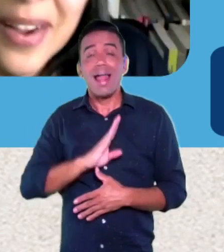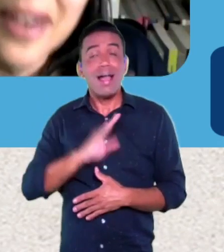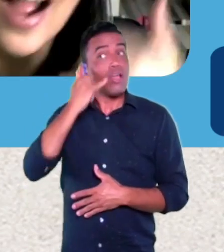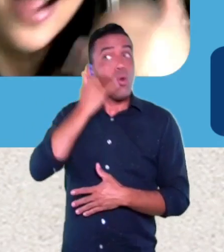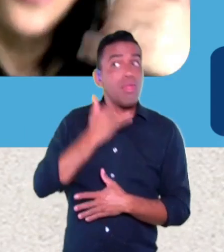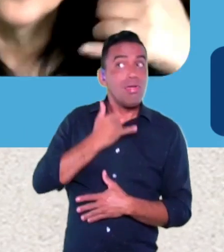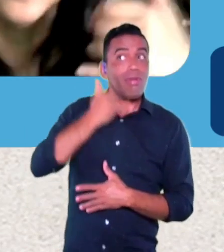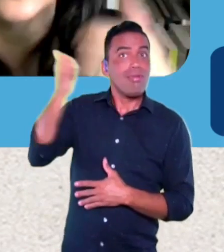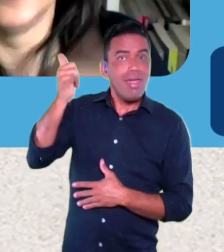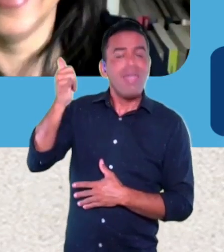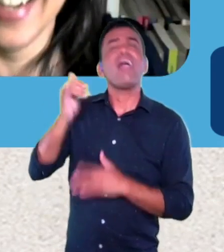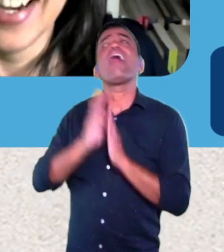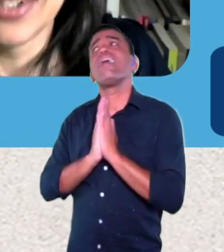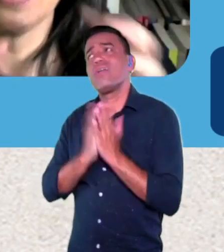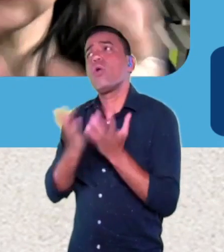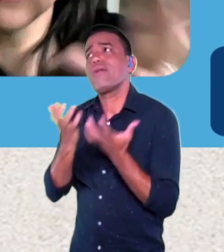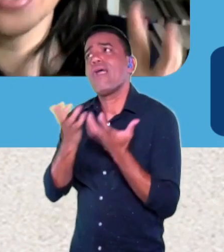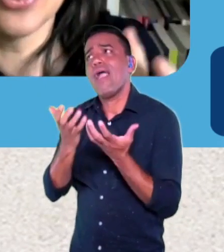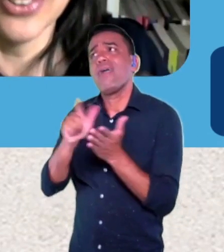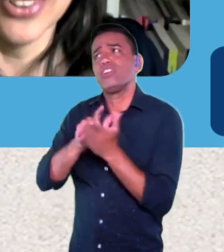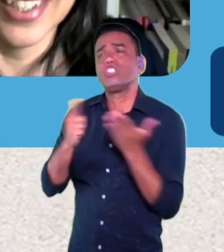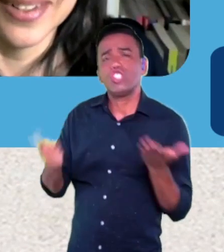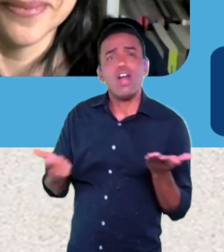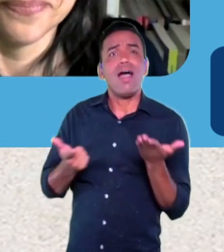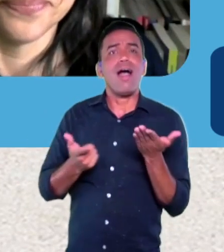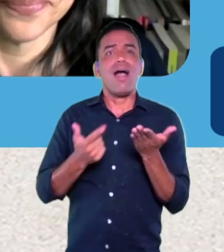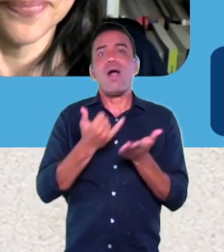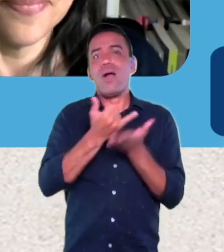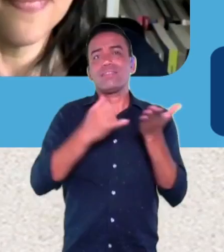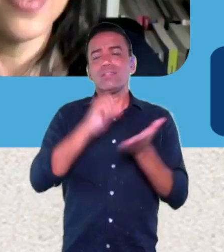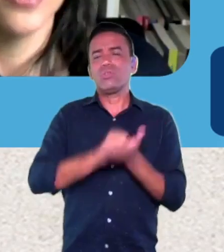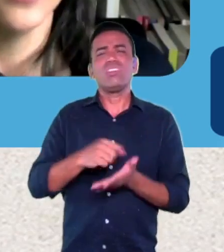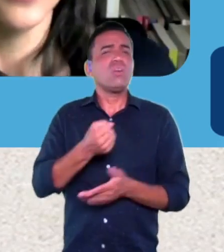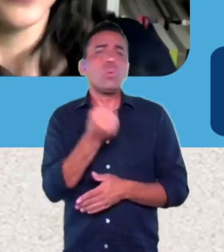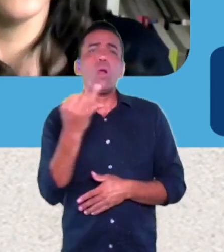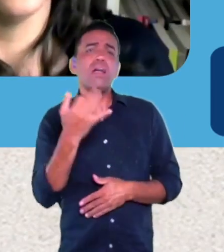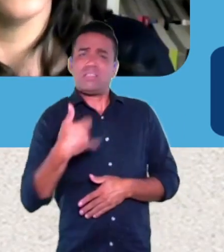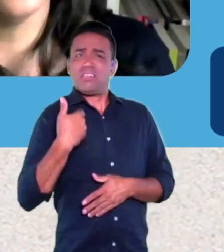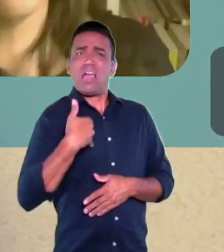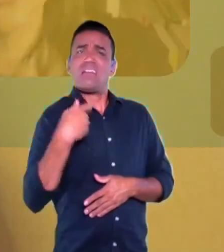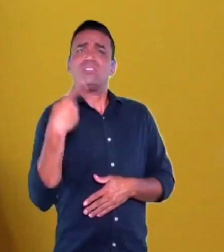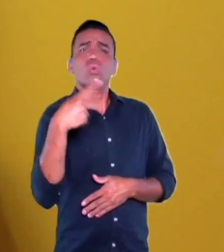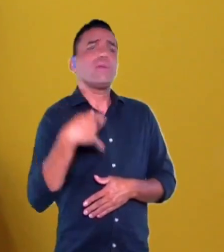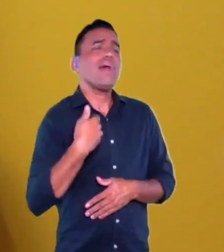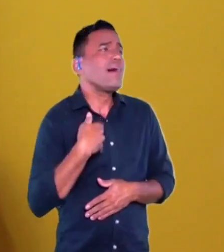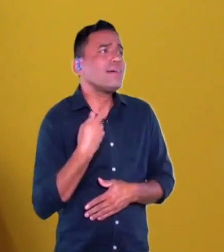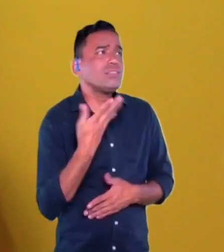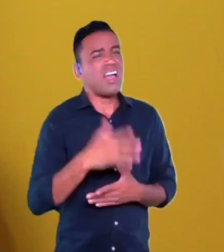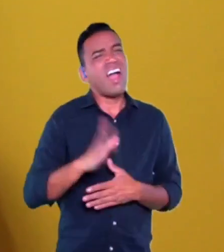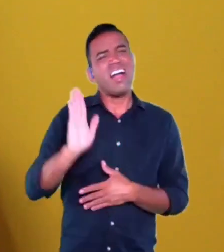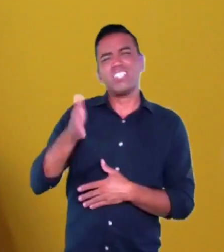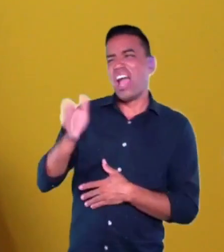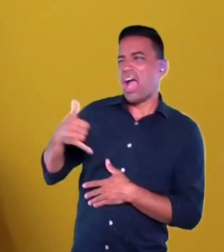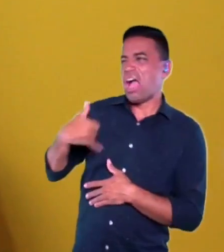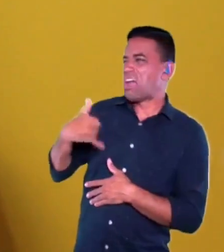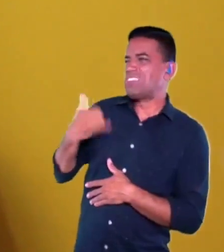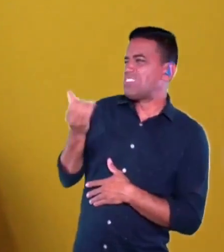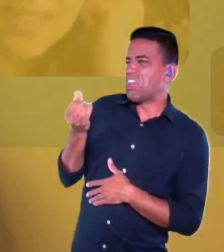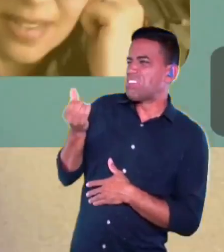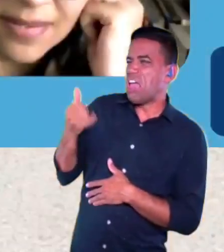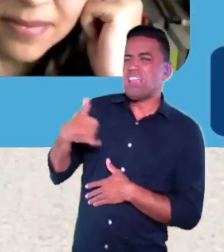lá, eu quero, tipo uma E você tinha assinatura. quantos anos? Já tinha Aí nascido a eu já tinha escritora ou 16, não?